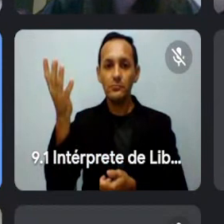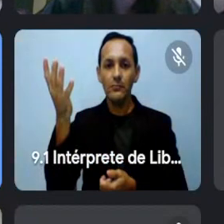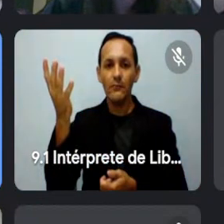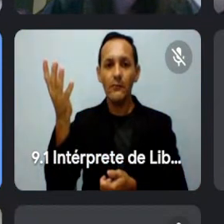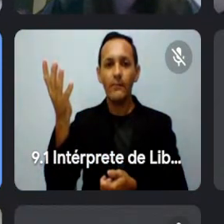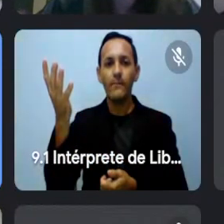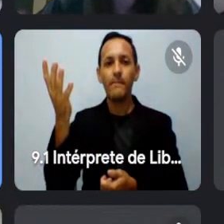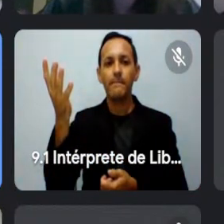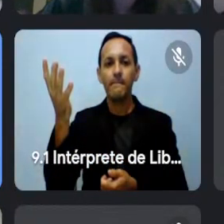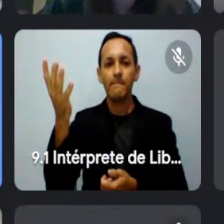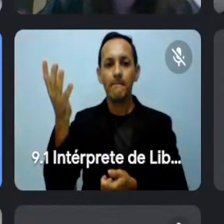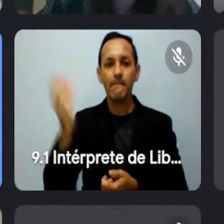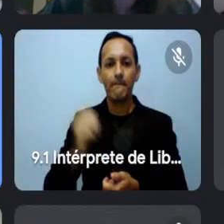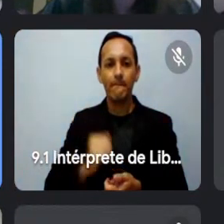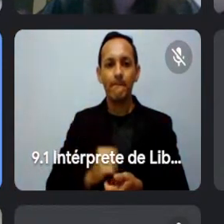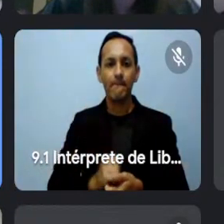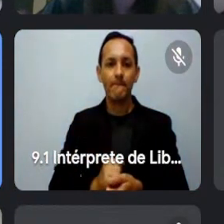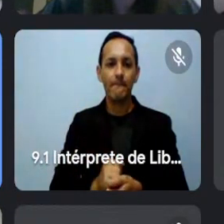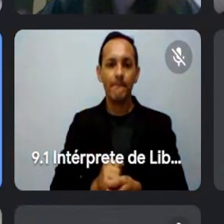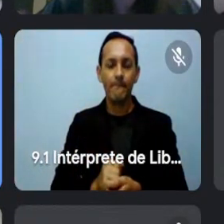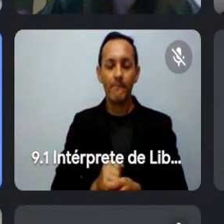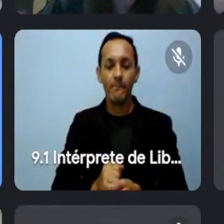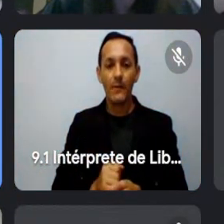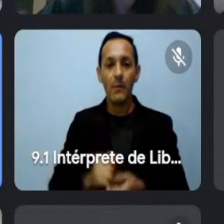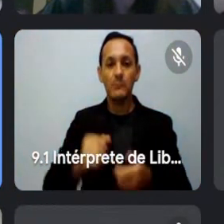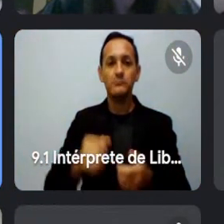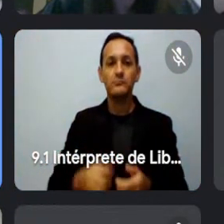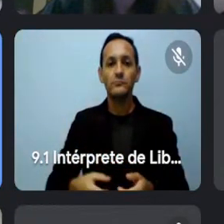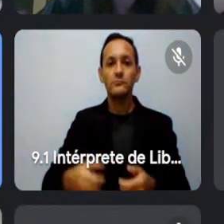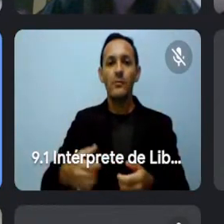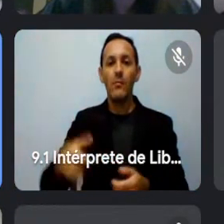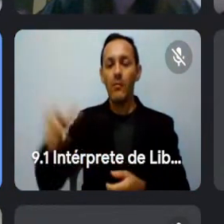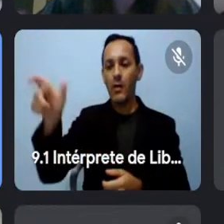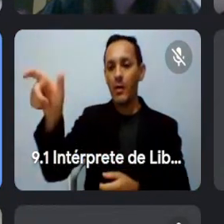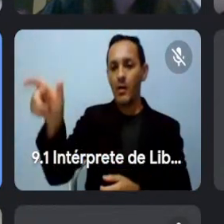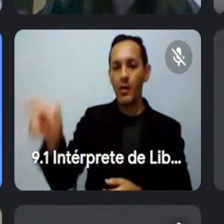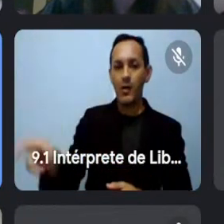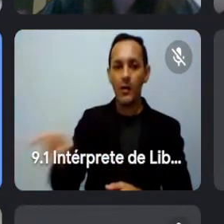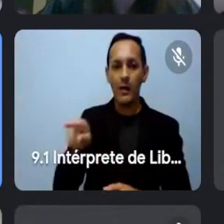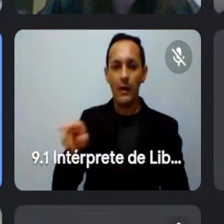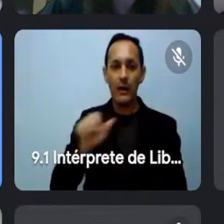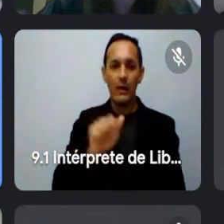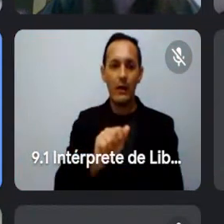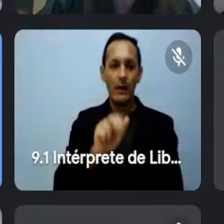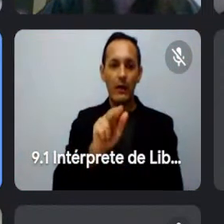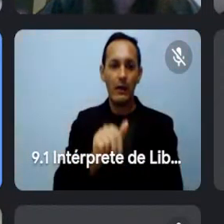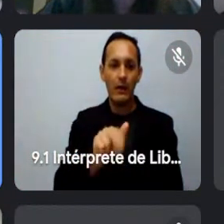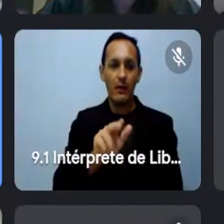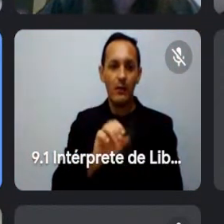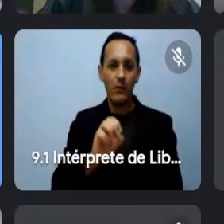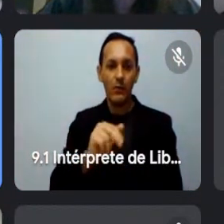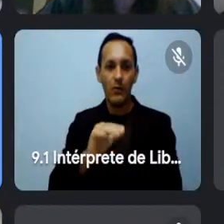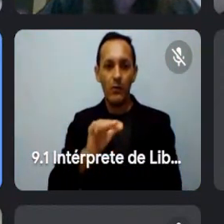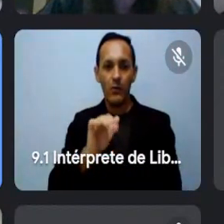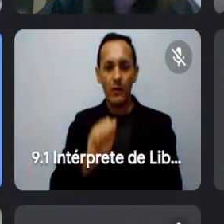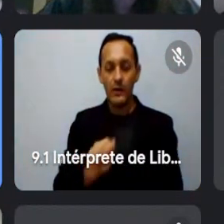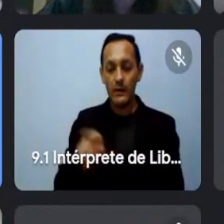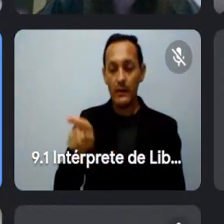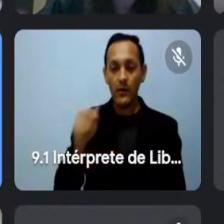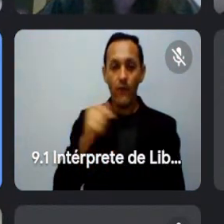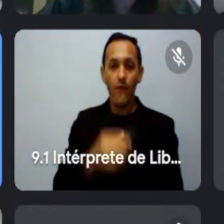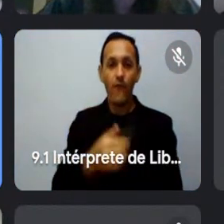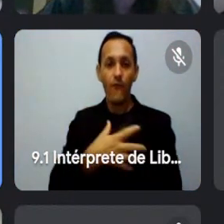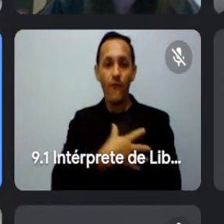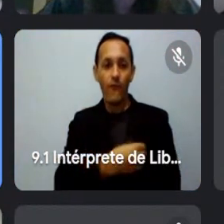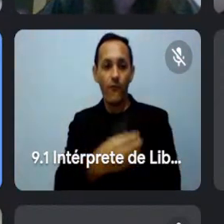a cogitar da sua anuência ou pela ciência desse de um filho tá praticando